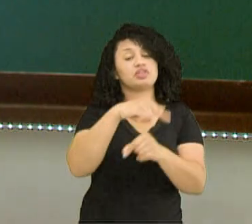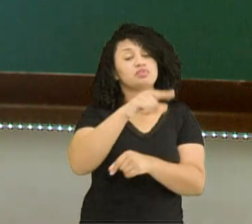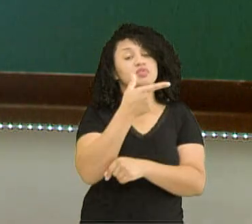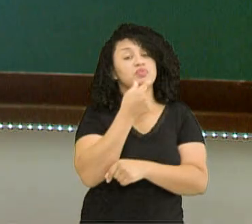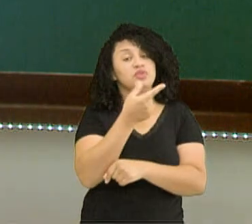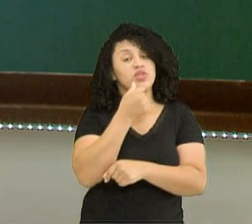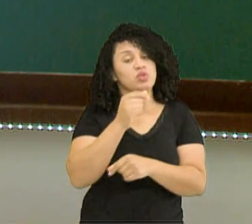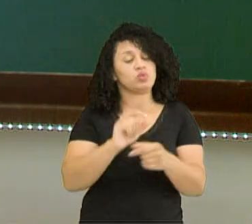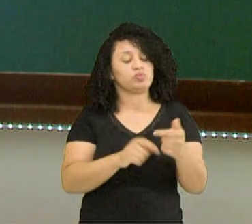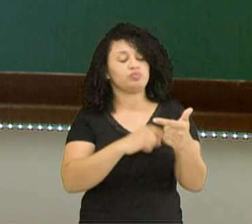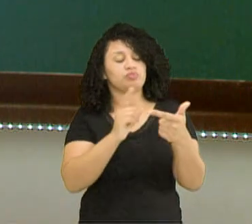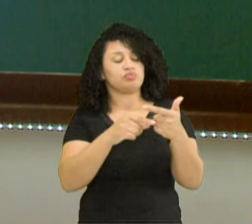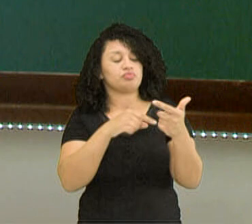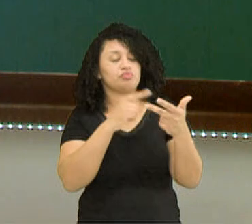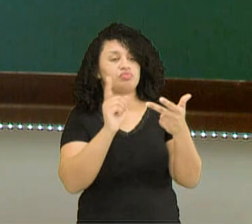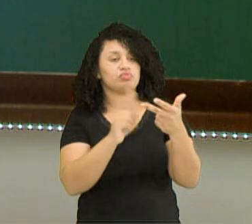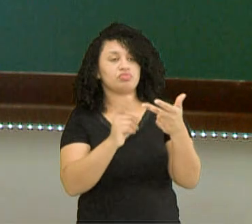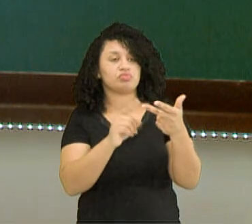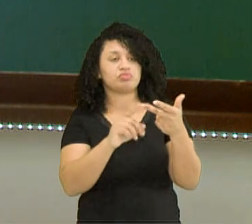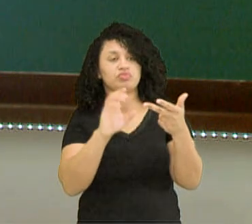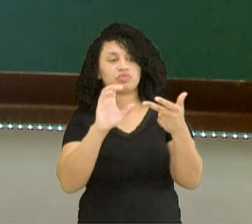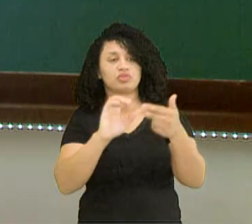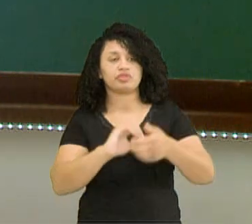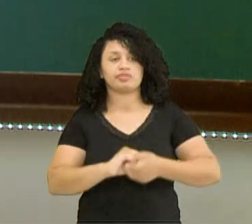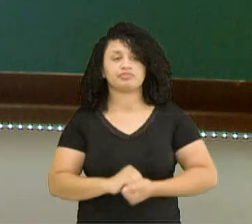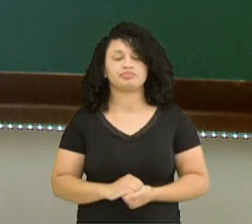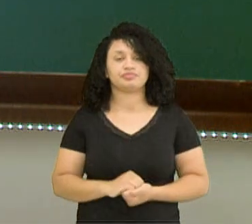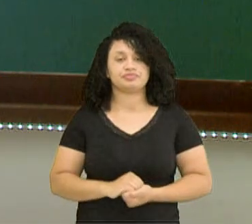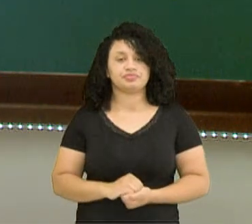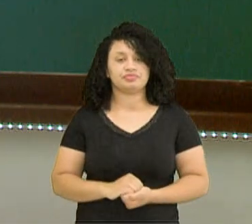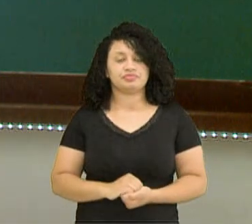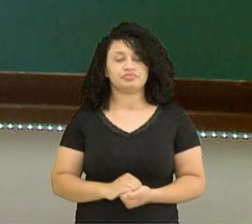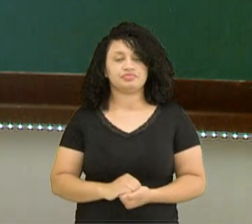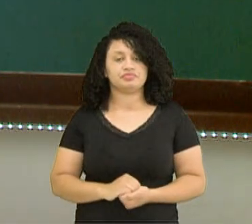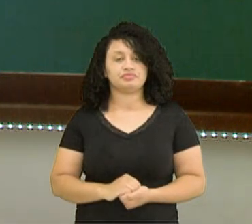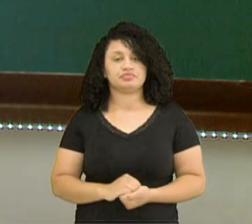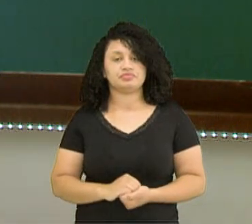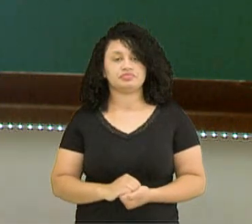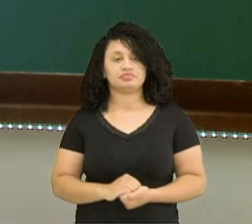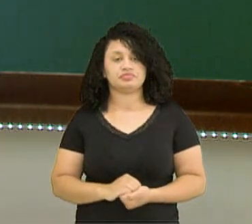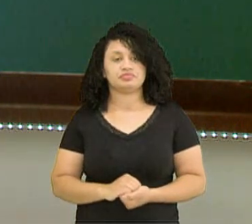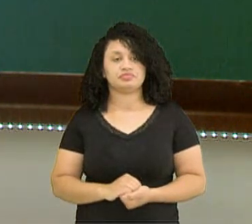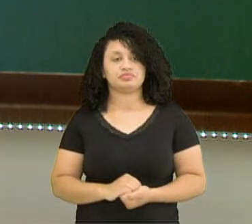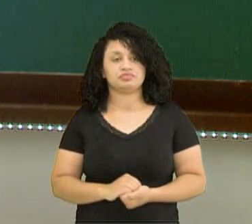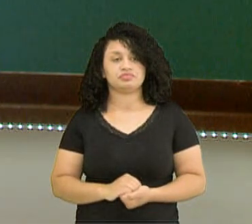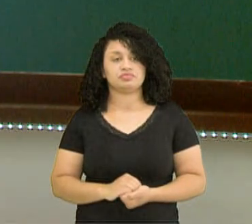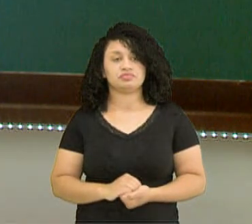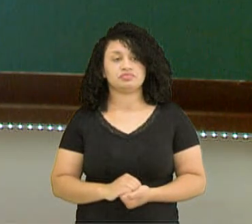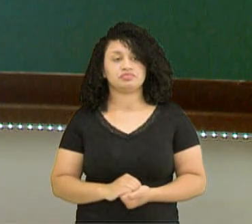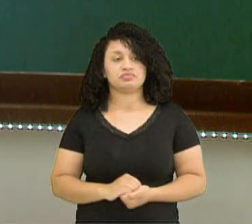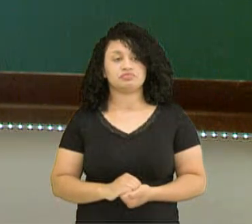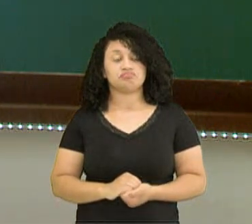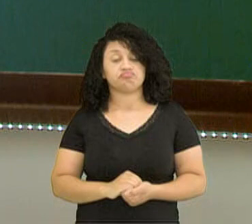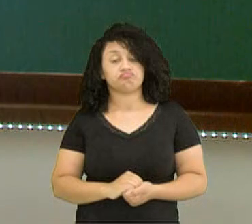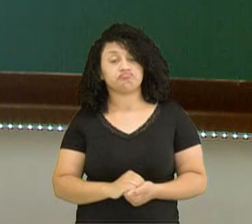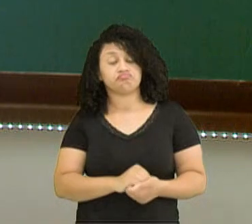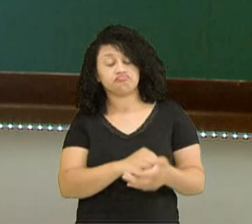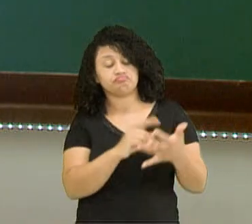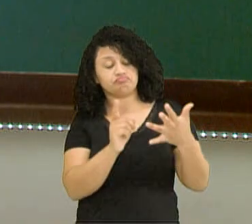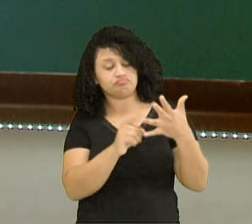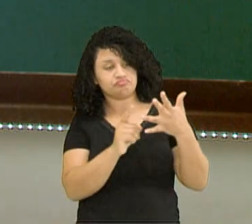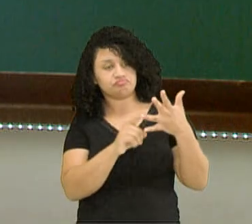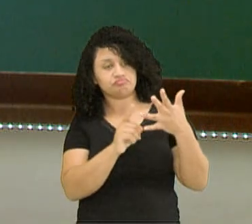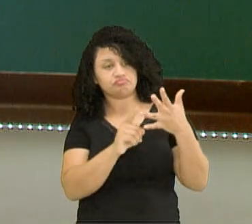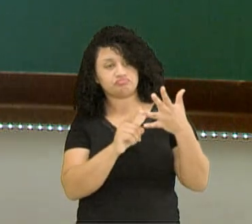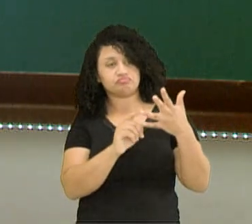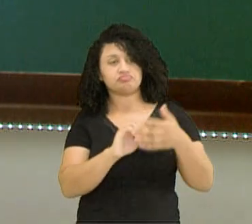meninos? Letra C. Being feminist is not seen as a good thing. D. The objective